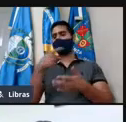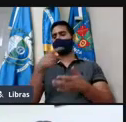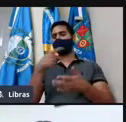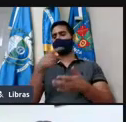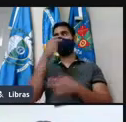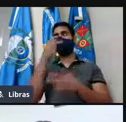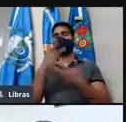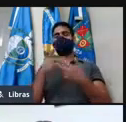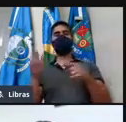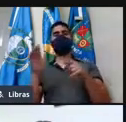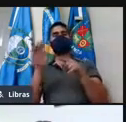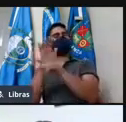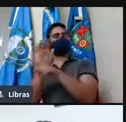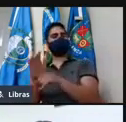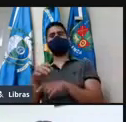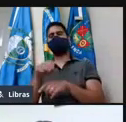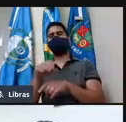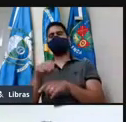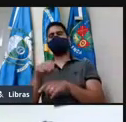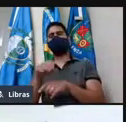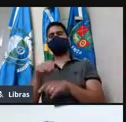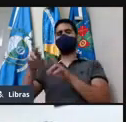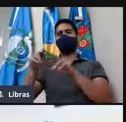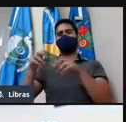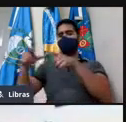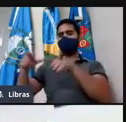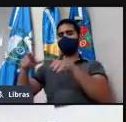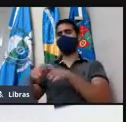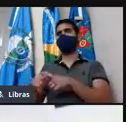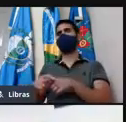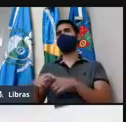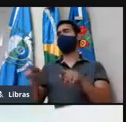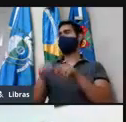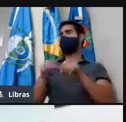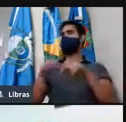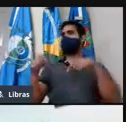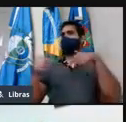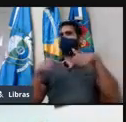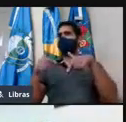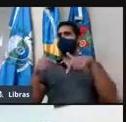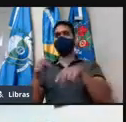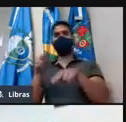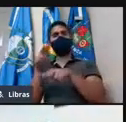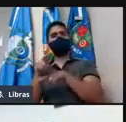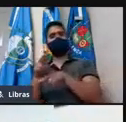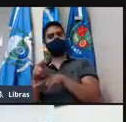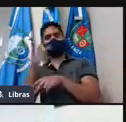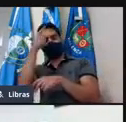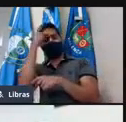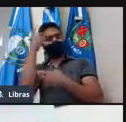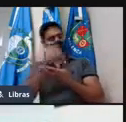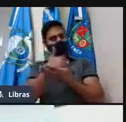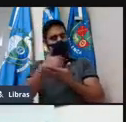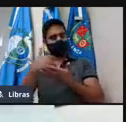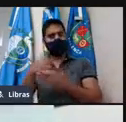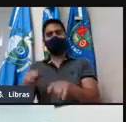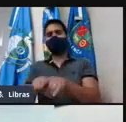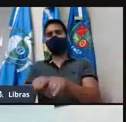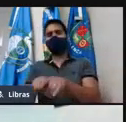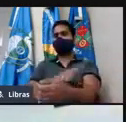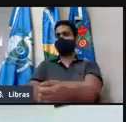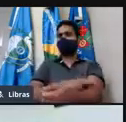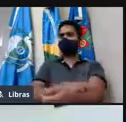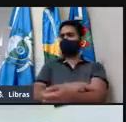São José das Palmeiras, Passagem, Osório, Varginha e Canteiro. Desenvolvendo trabalhos voltados à prevenção, apoio e recuperação de drogados e viciados, a fim de retirá-los desse